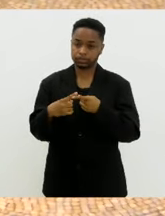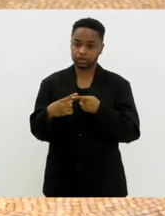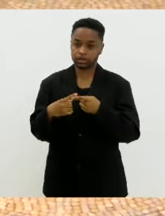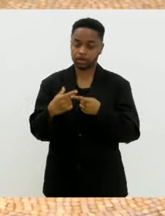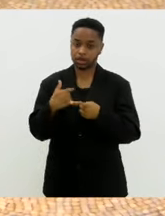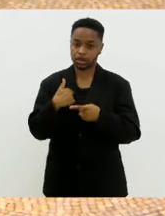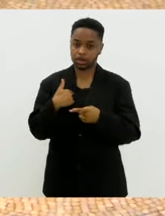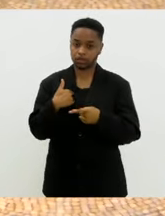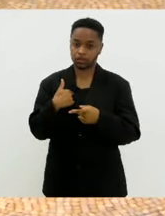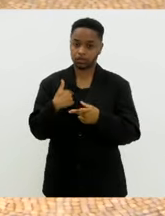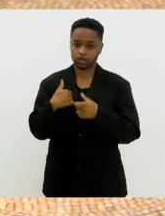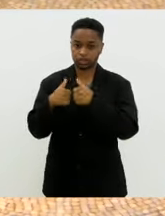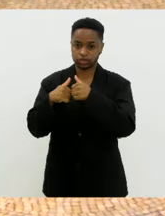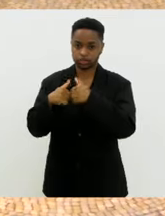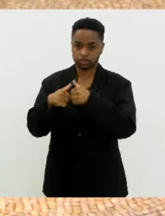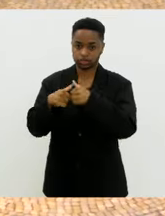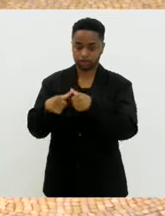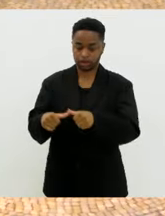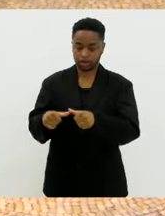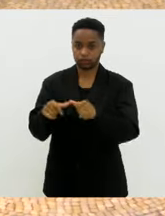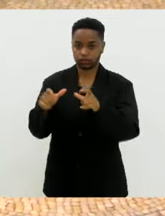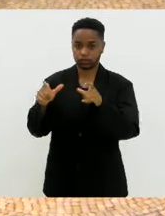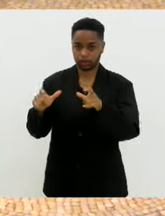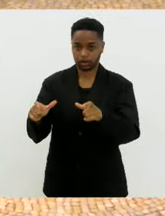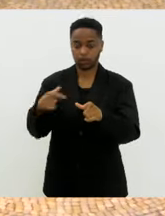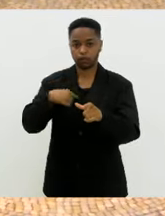e vi, não é?